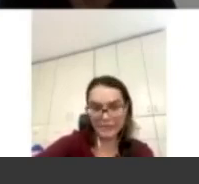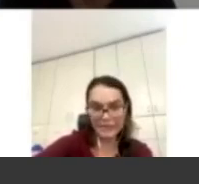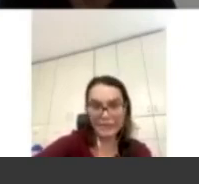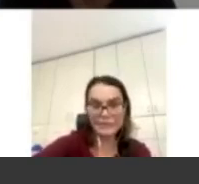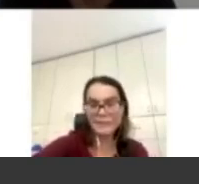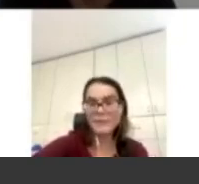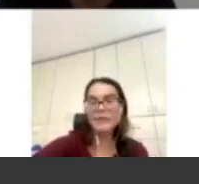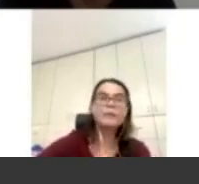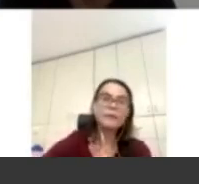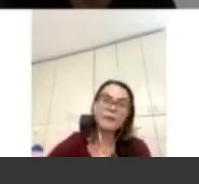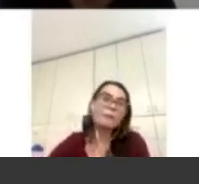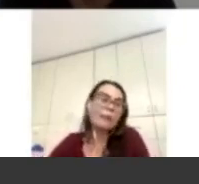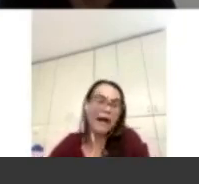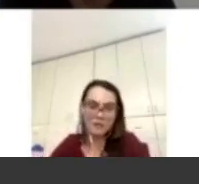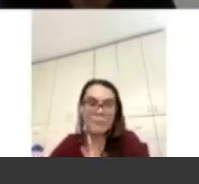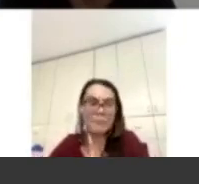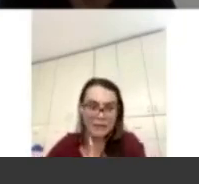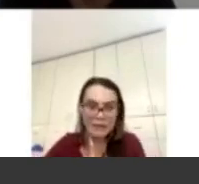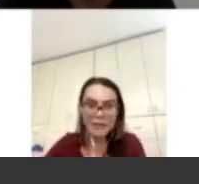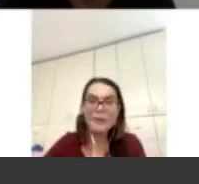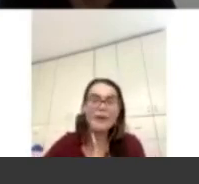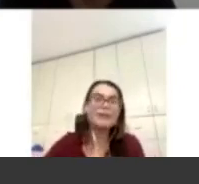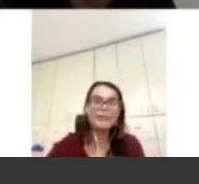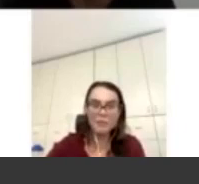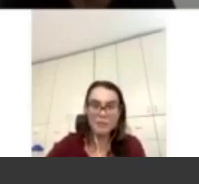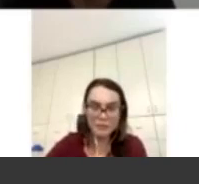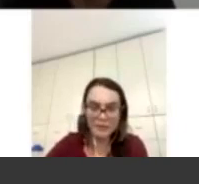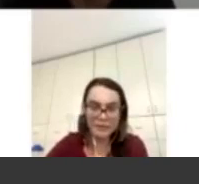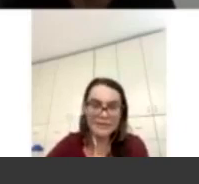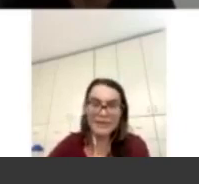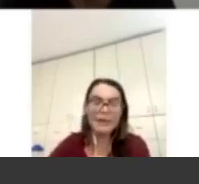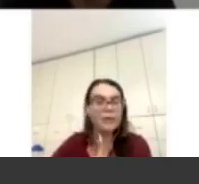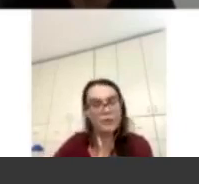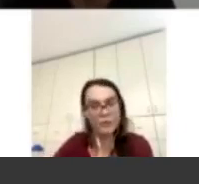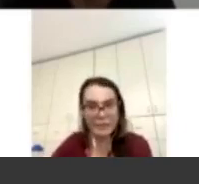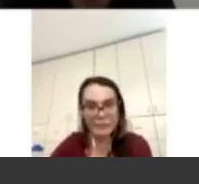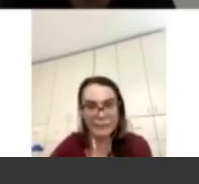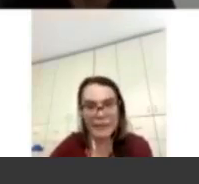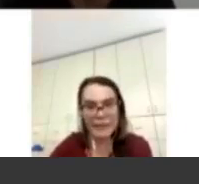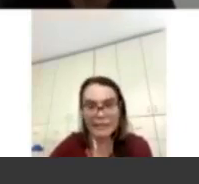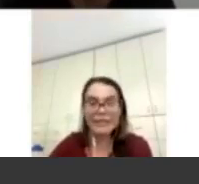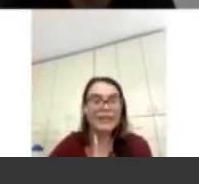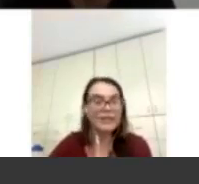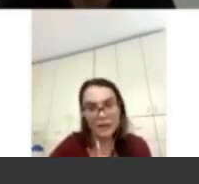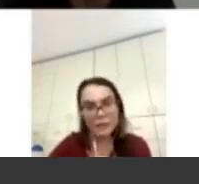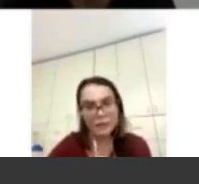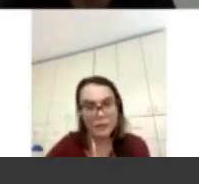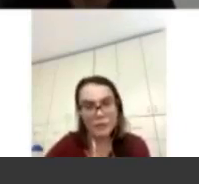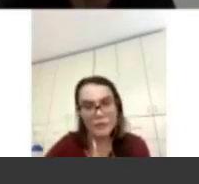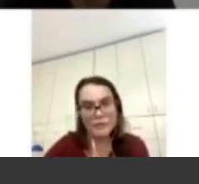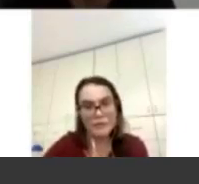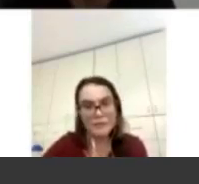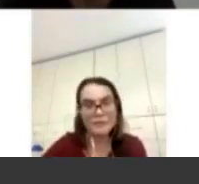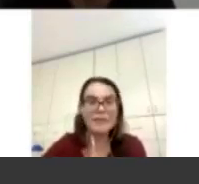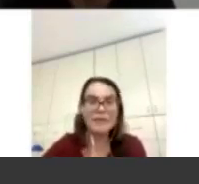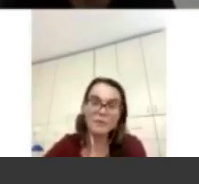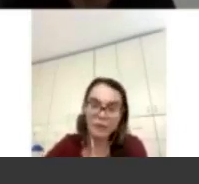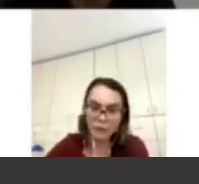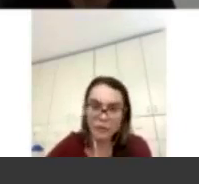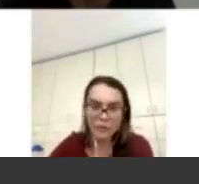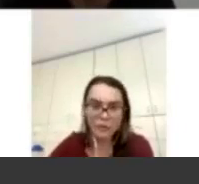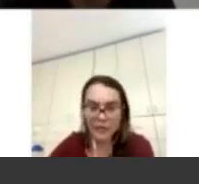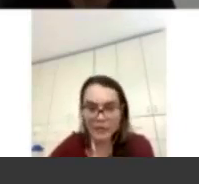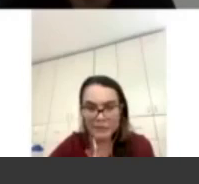são realizadas. Primeira parte é a parte que a maioria das pessoas conhece, realmente, o guia PAC, e aí já convido para vocês para fazerem